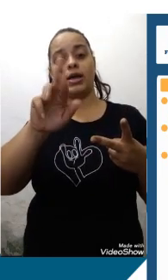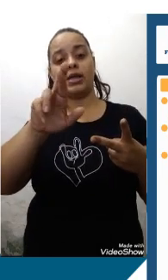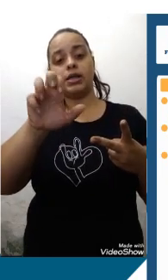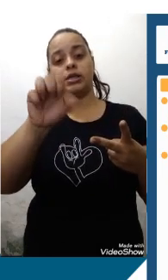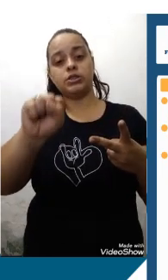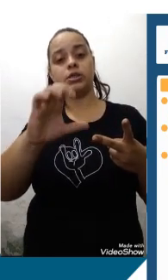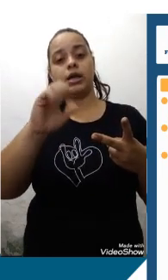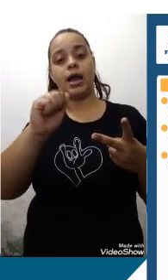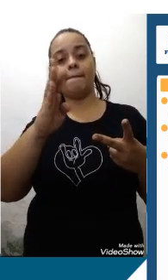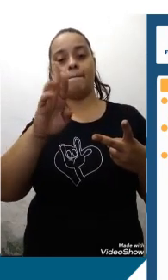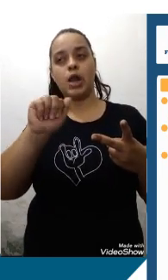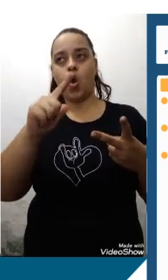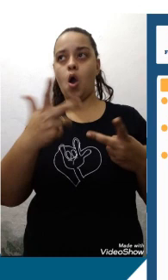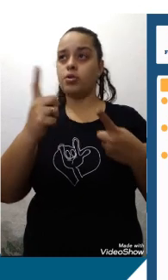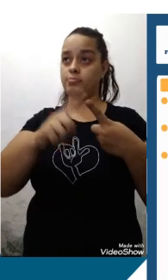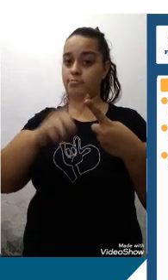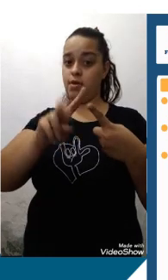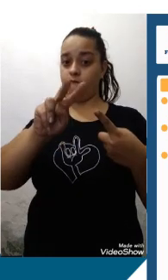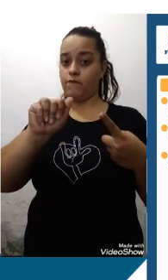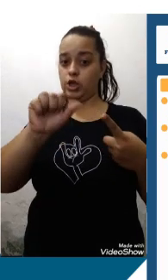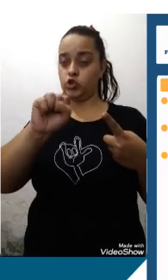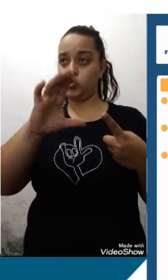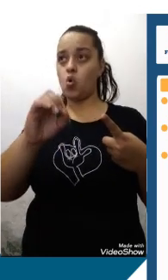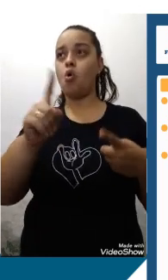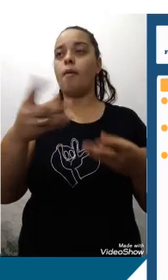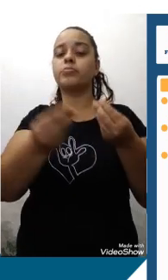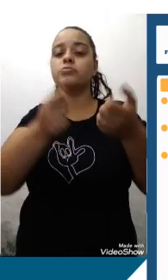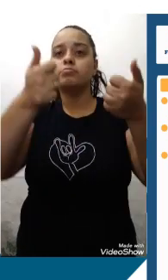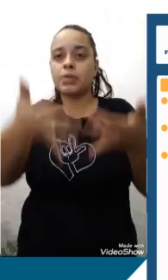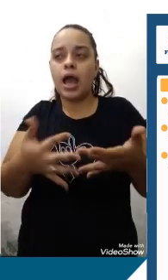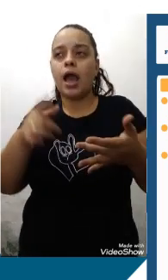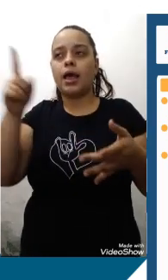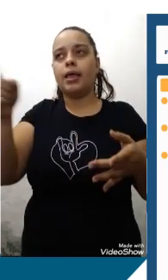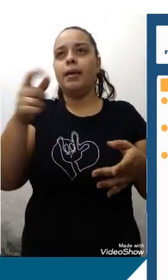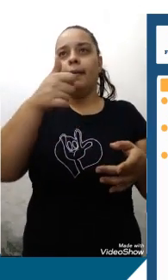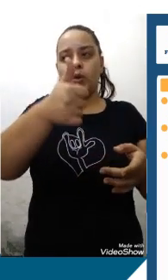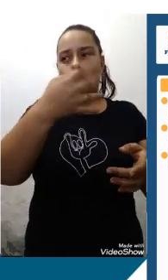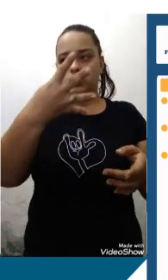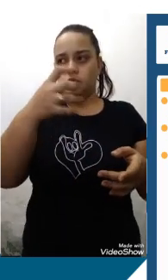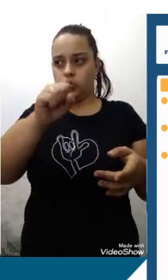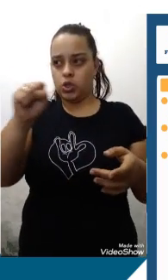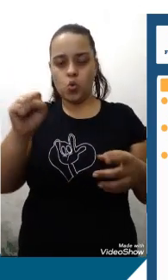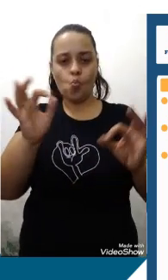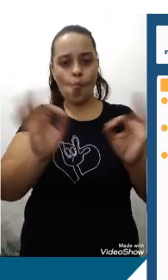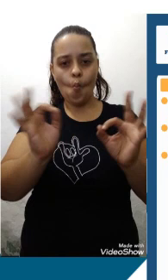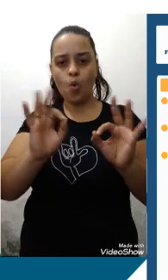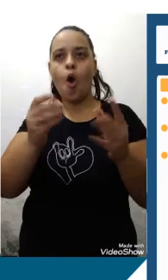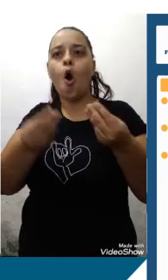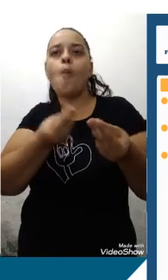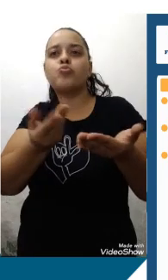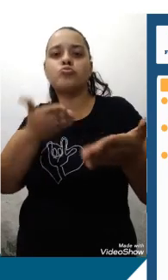a falar da expedição de Vasco da Gama. E a primeira coisa que a gente precisa marcar é que, embora a partir de 1488 já não se apresentasse mais